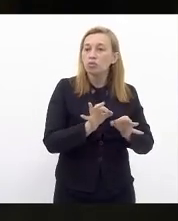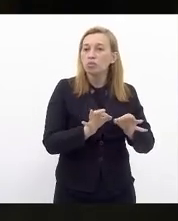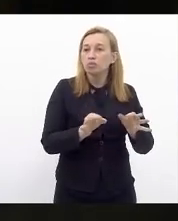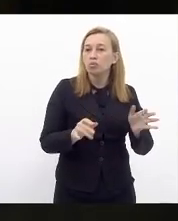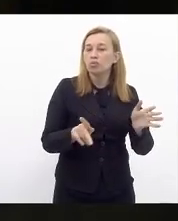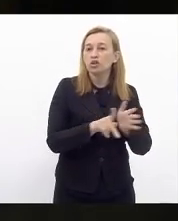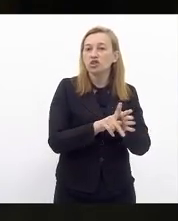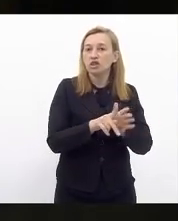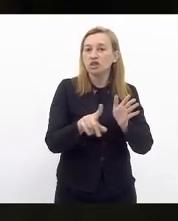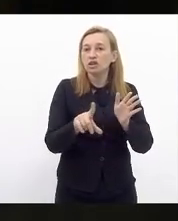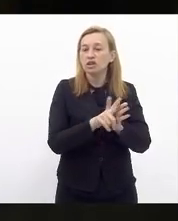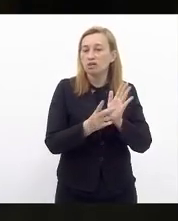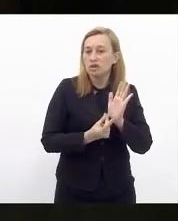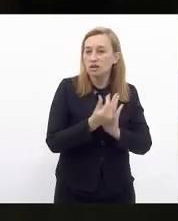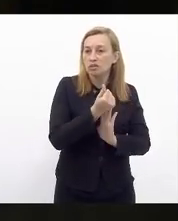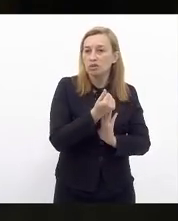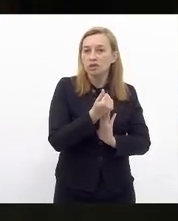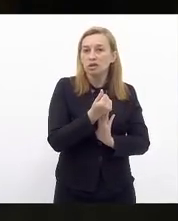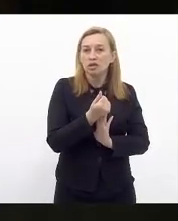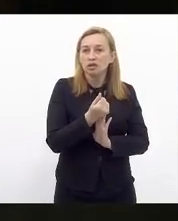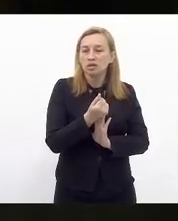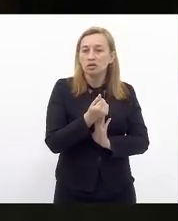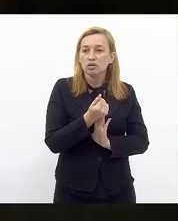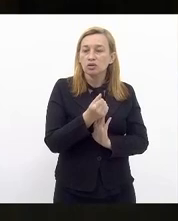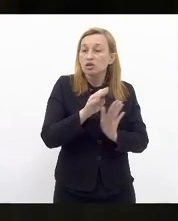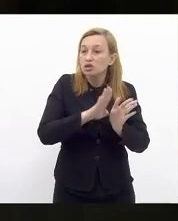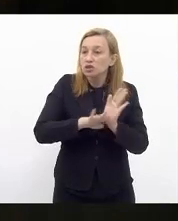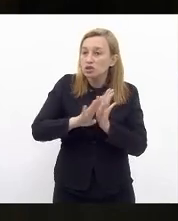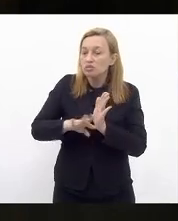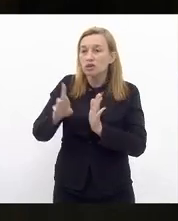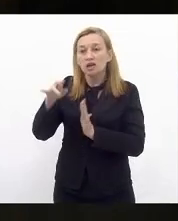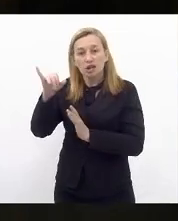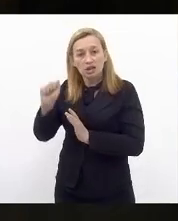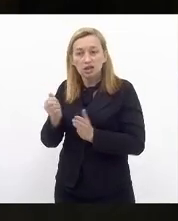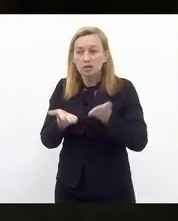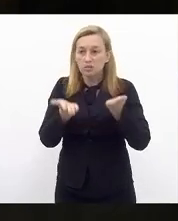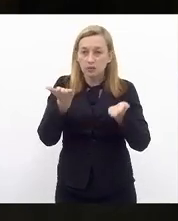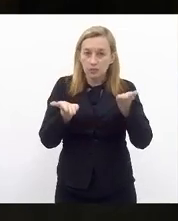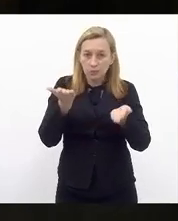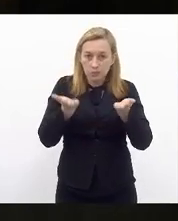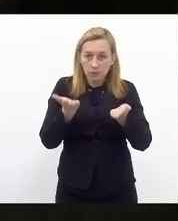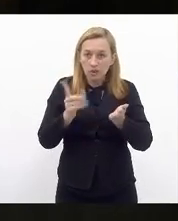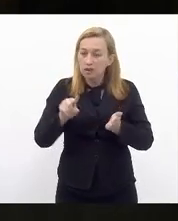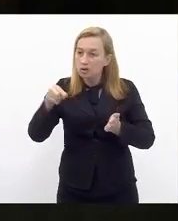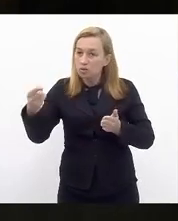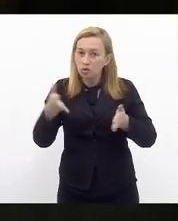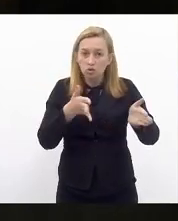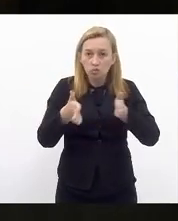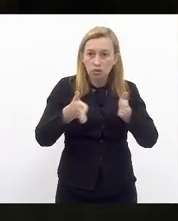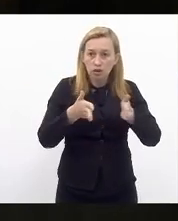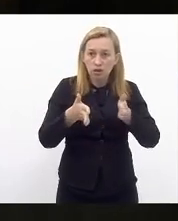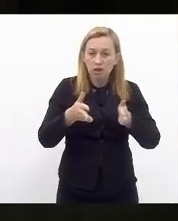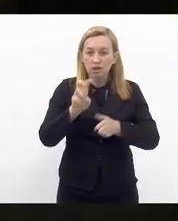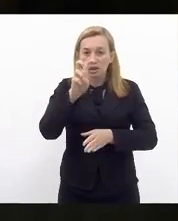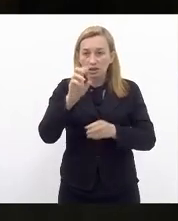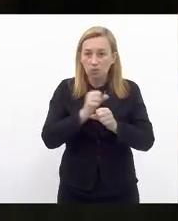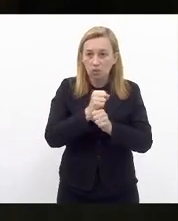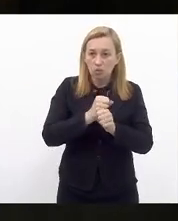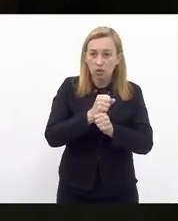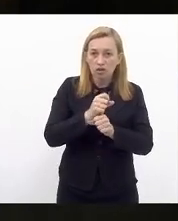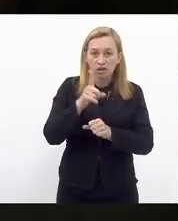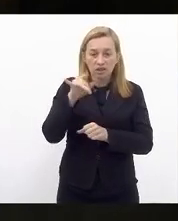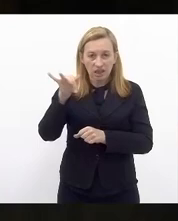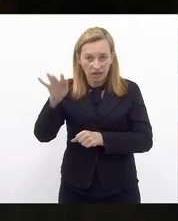orçamentária e com despesas e receitas equilibradas depois de um período de cinco anos